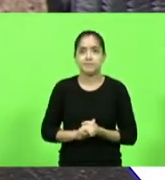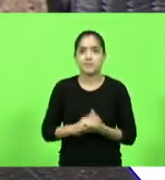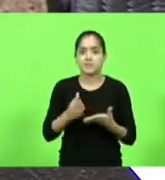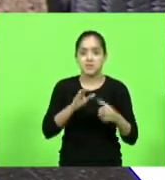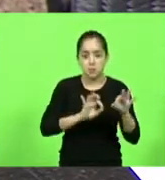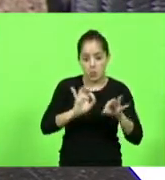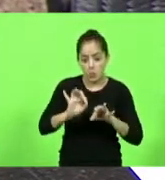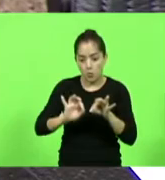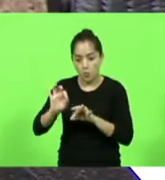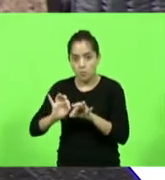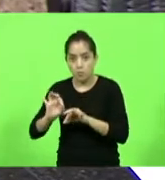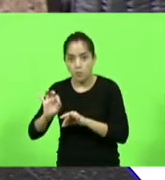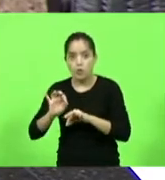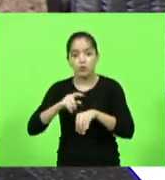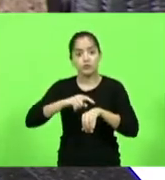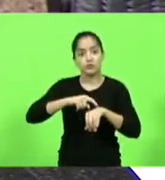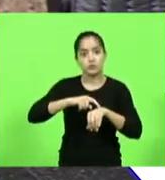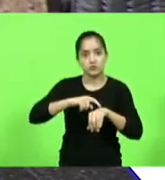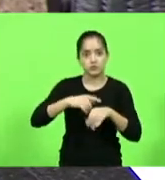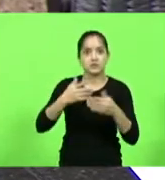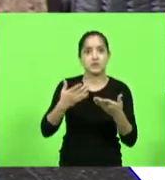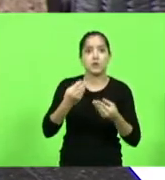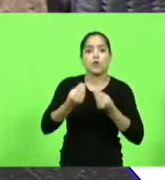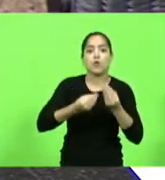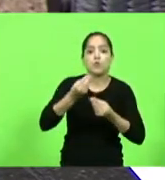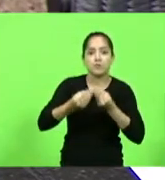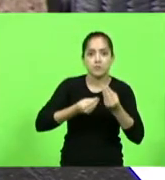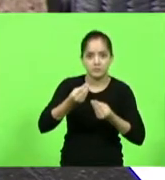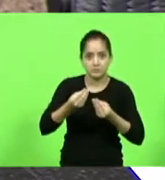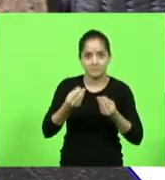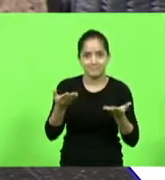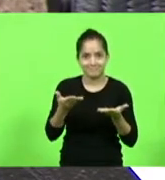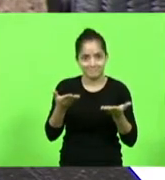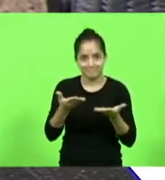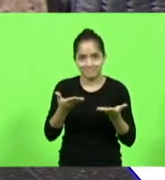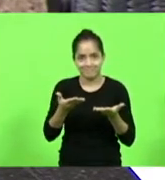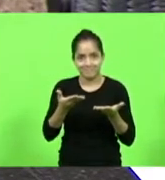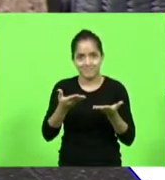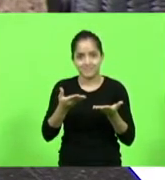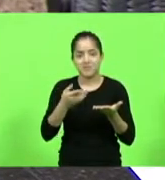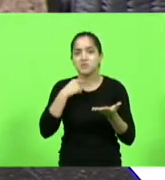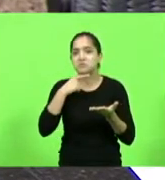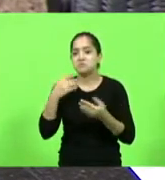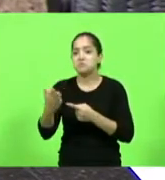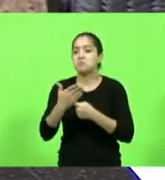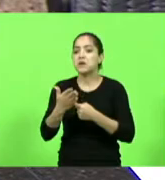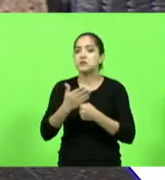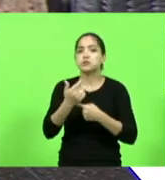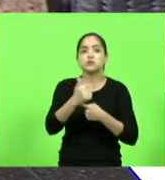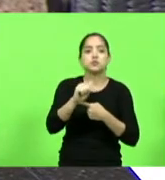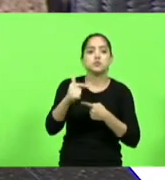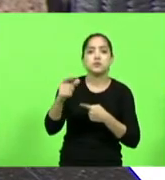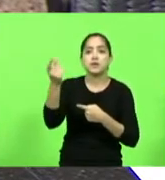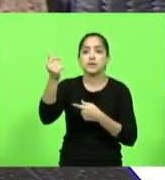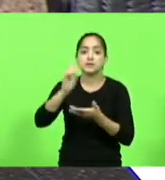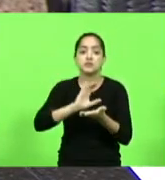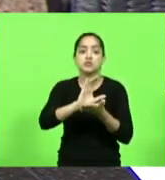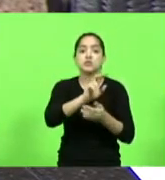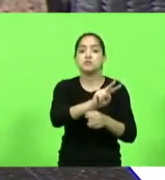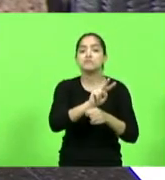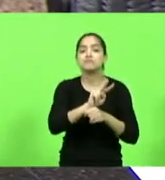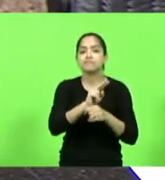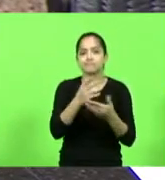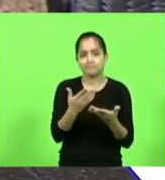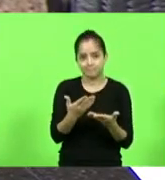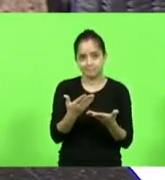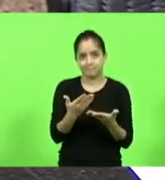casa quando tinha uma folga, como é que vai estar a casa quando a gente não tiver mais essa ajuda, esse empréstimo aí, essa ilusão?